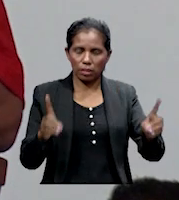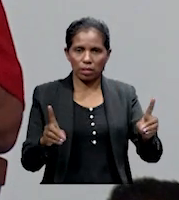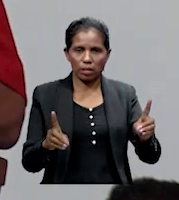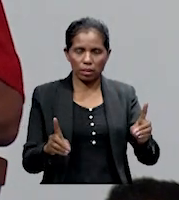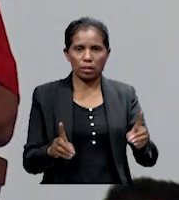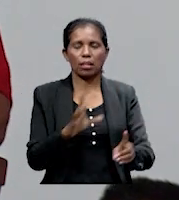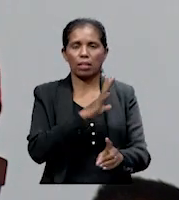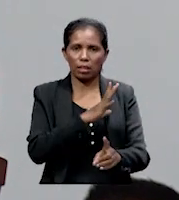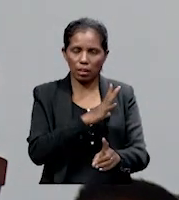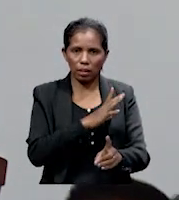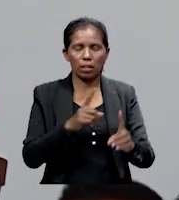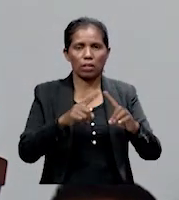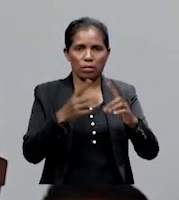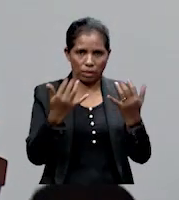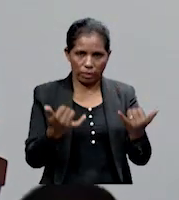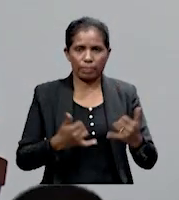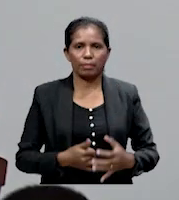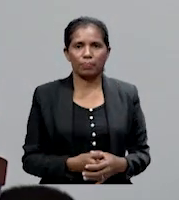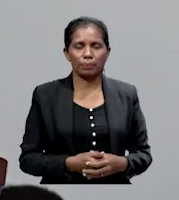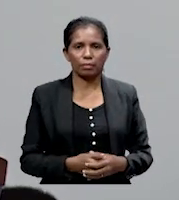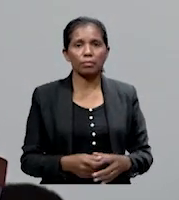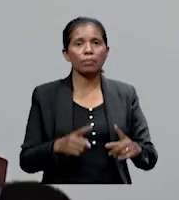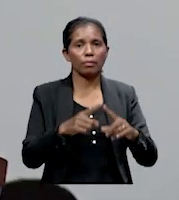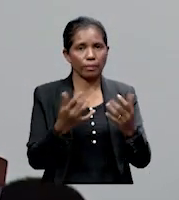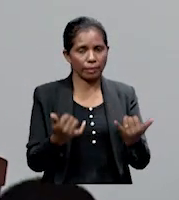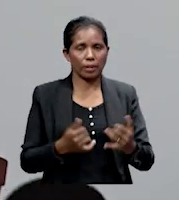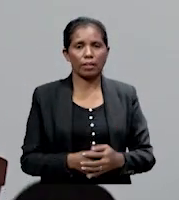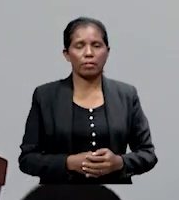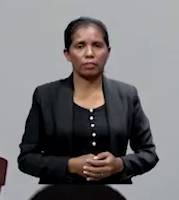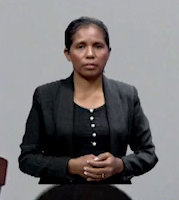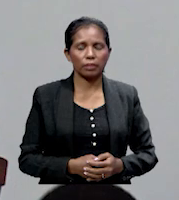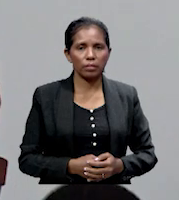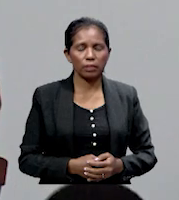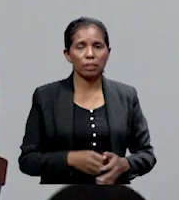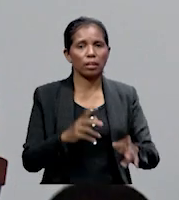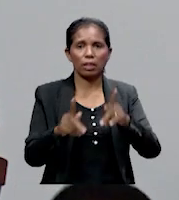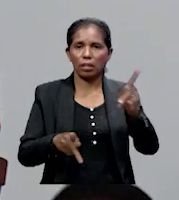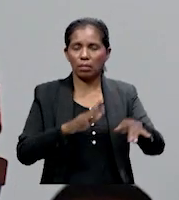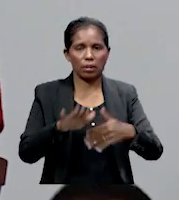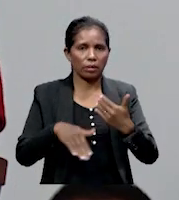ela to o inor. Nedoni, congressista sira roto.